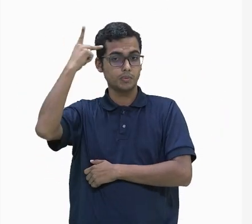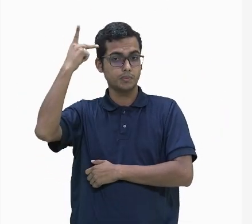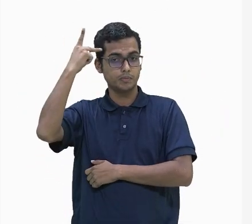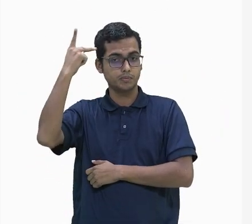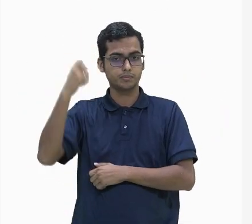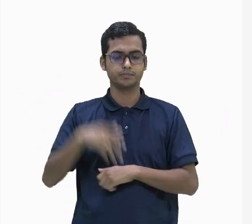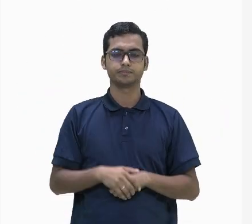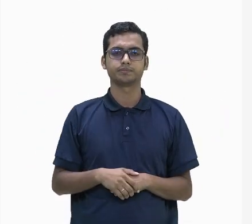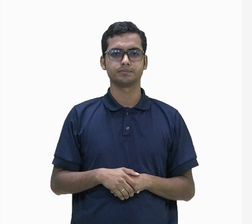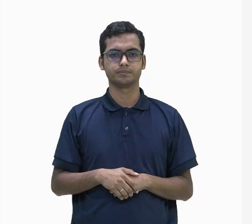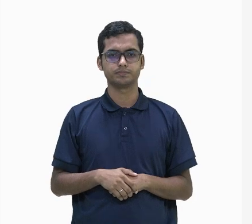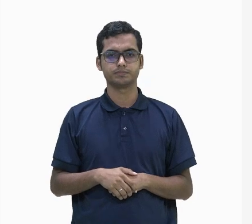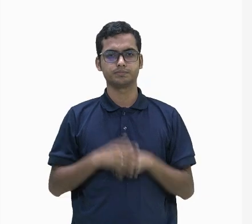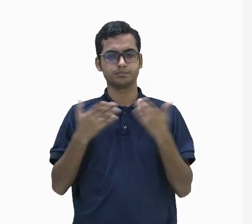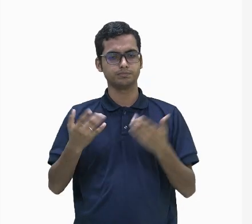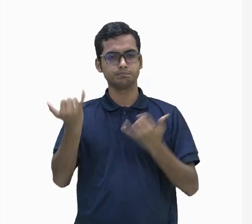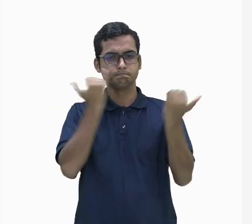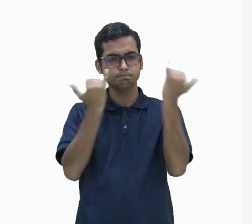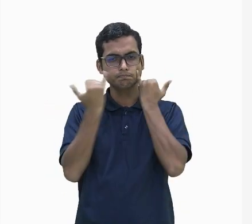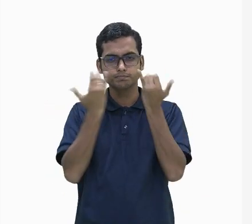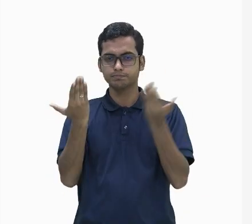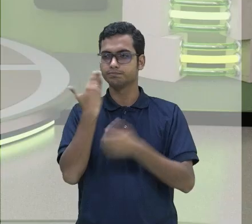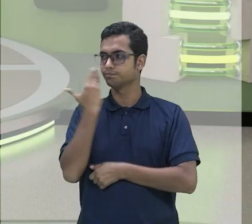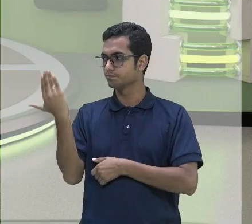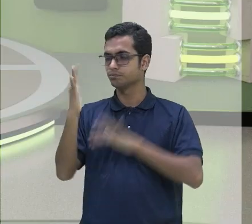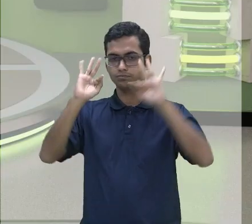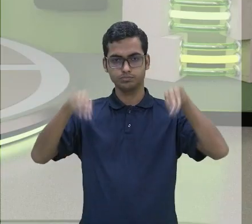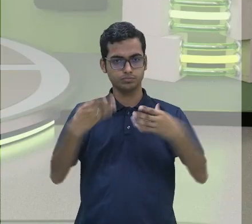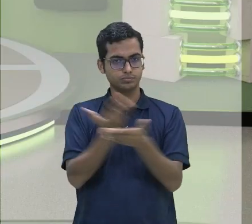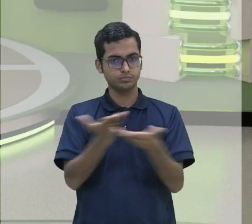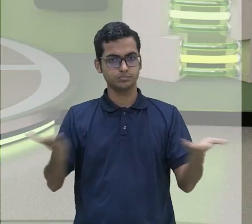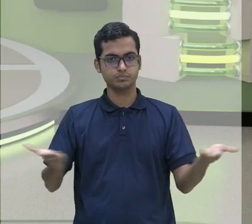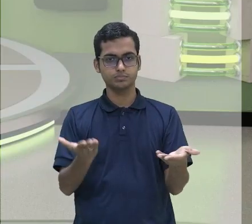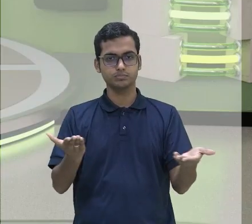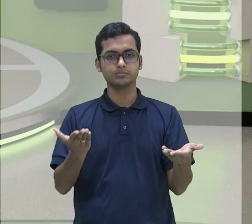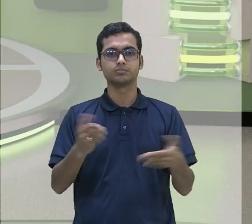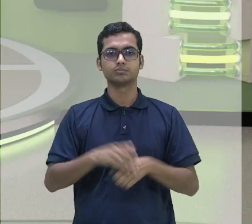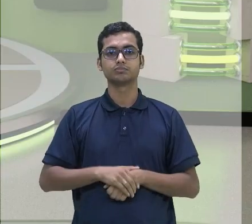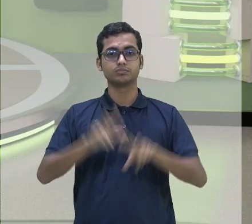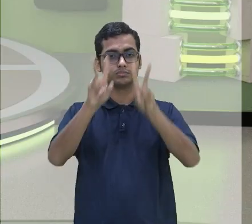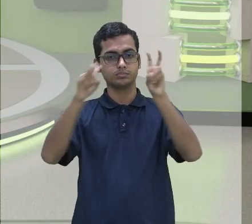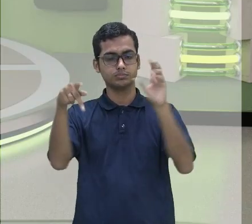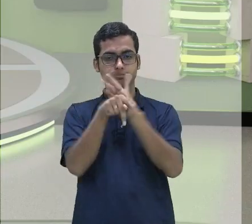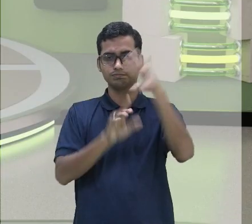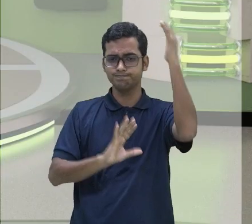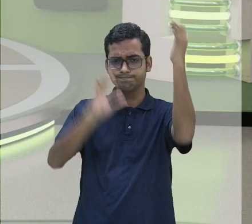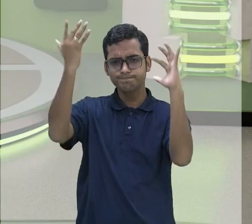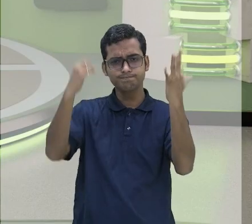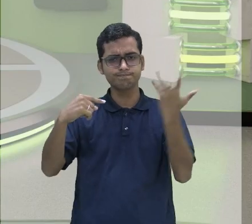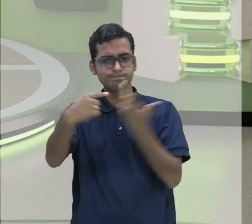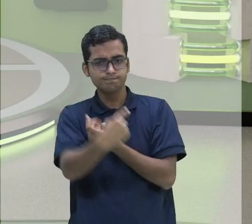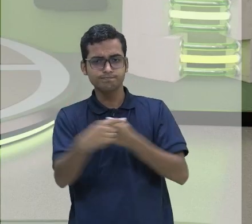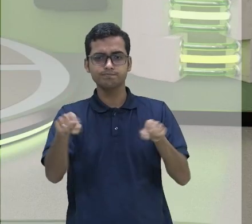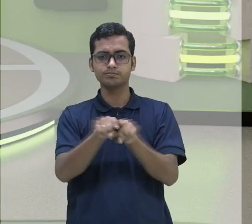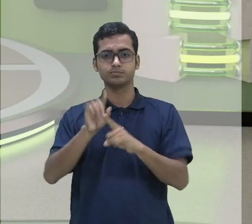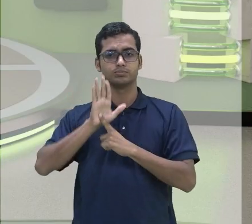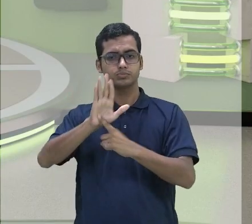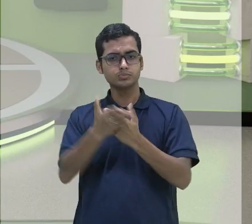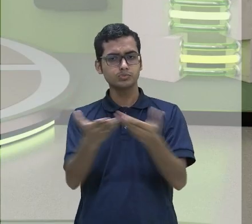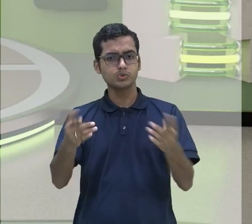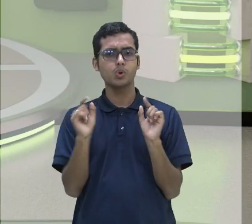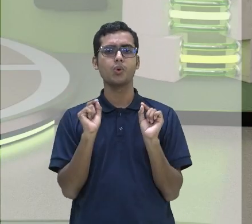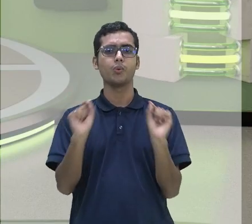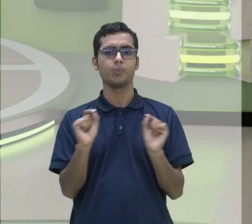São Paulo. Então, com isso, nós finalizamos a nossa aula sobre os climas para mostrar